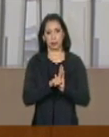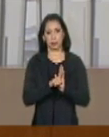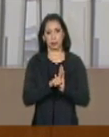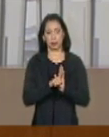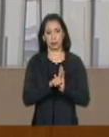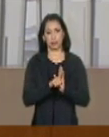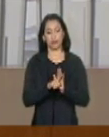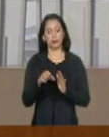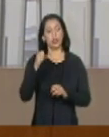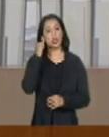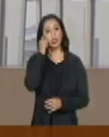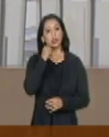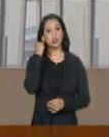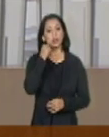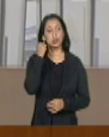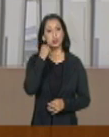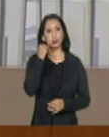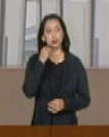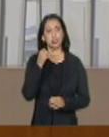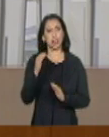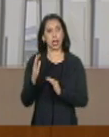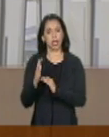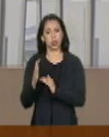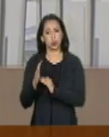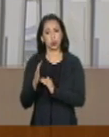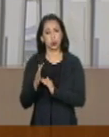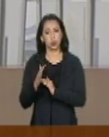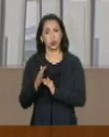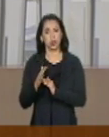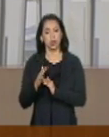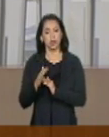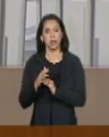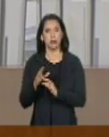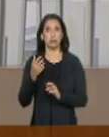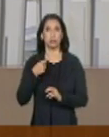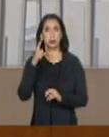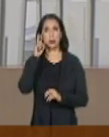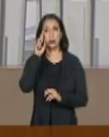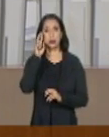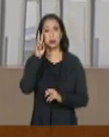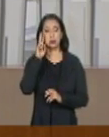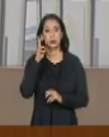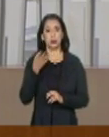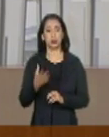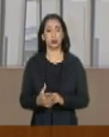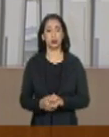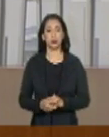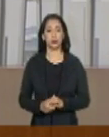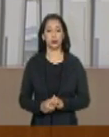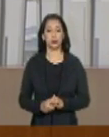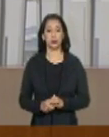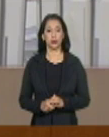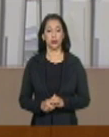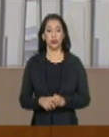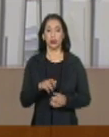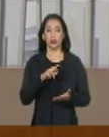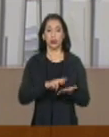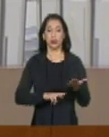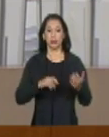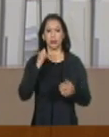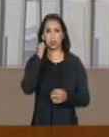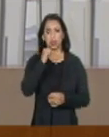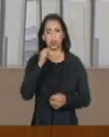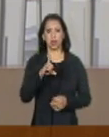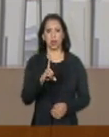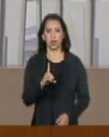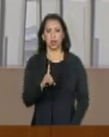No Senado, salvo engano de memória, o relator foi o então senador